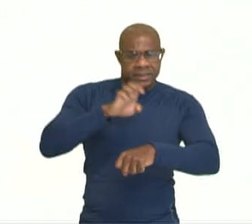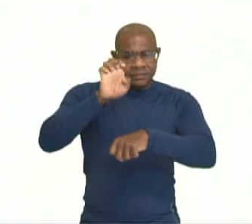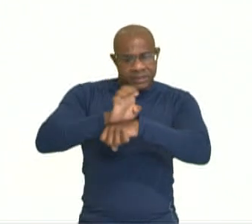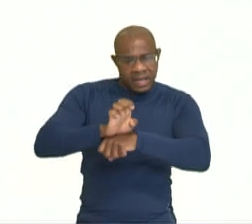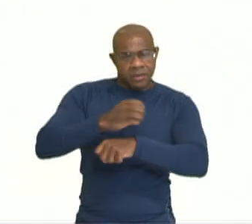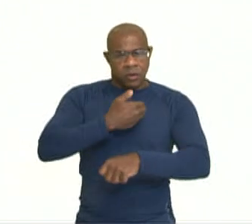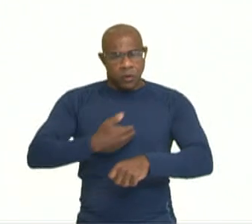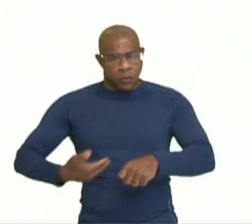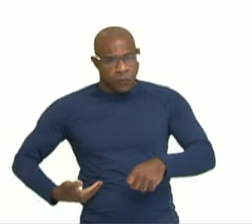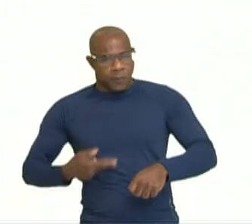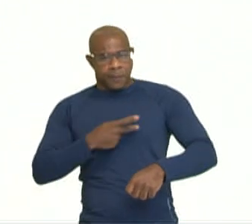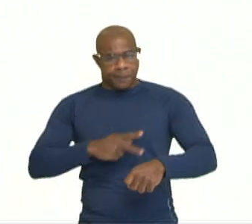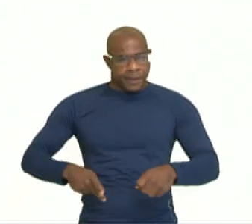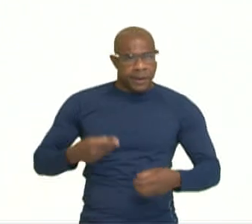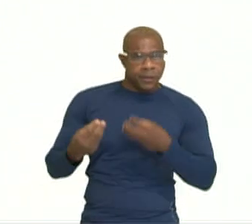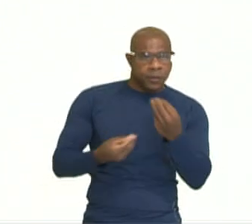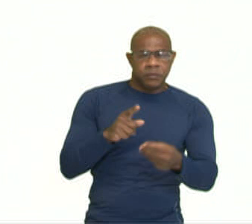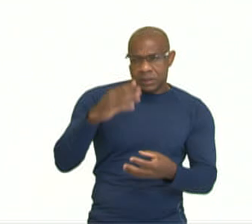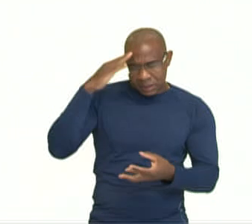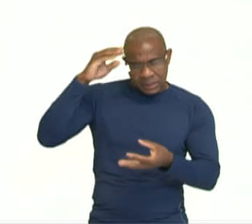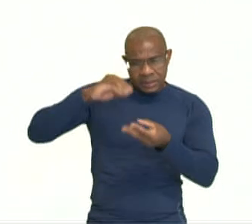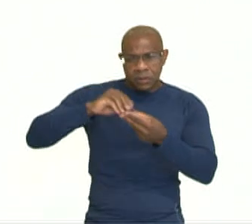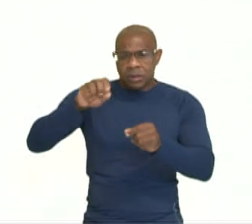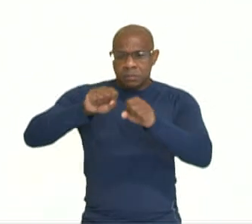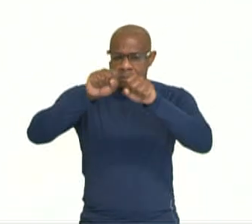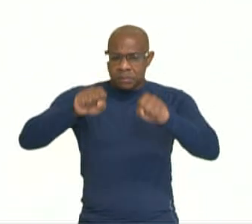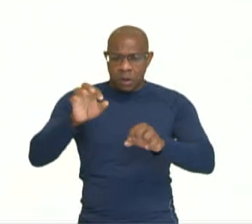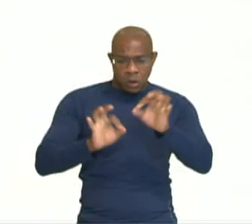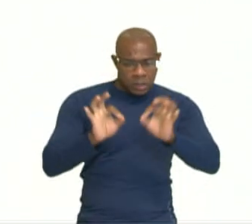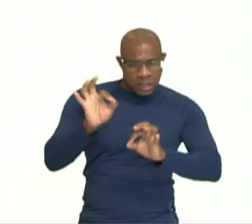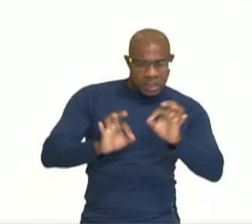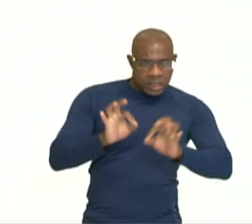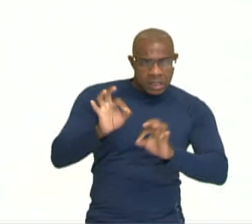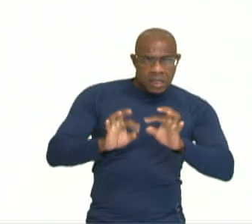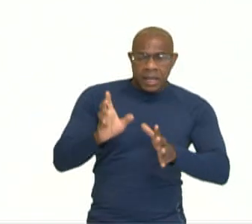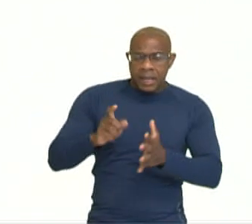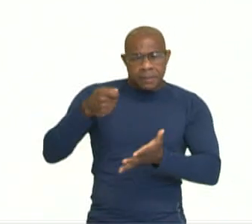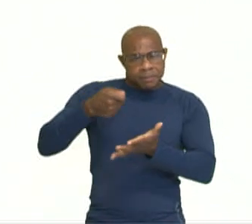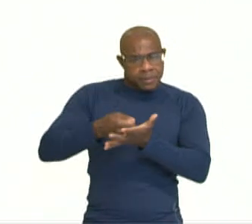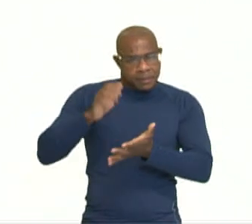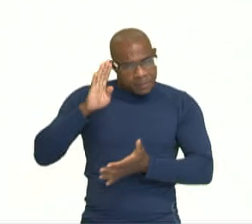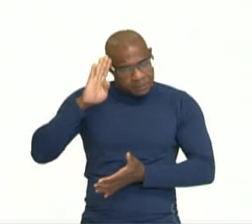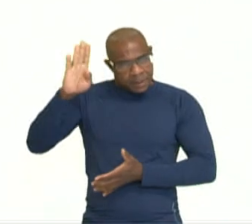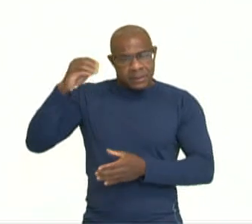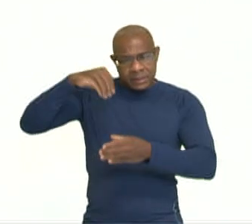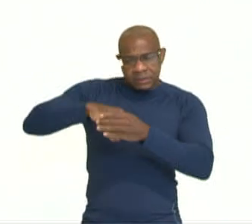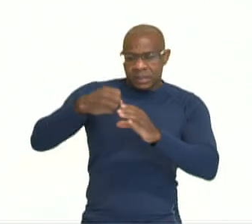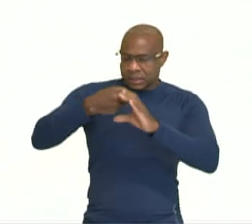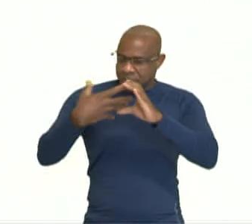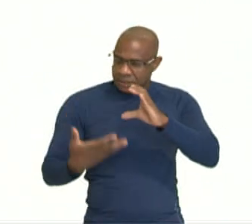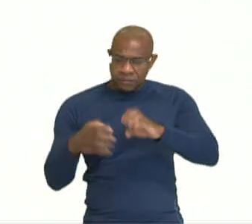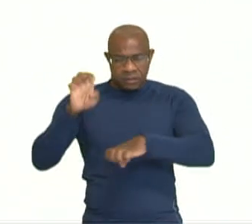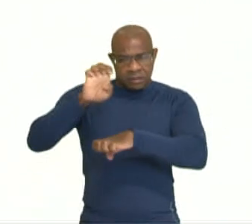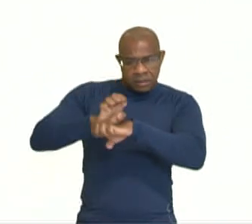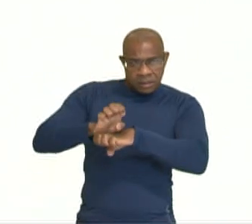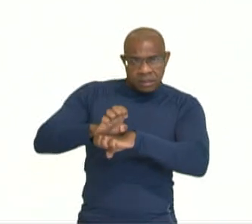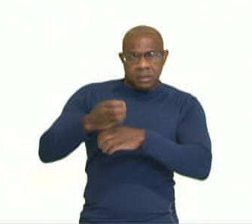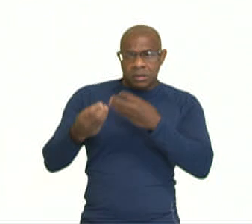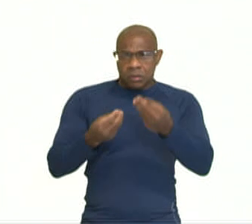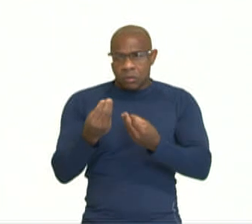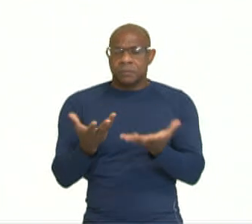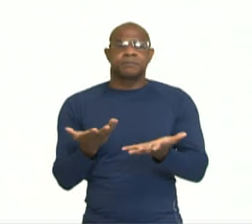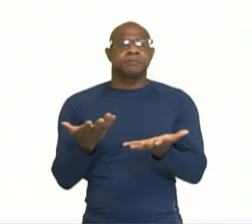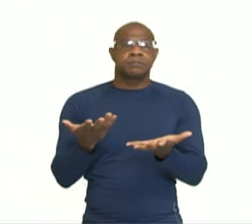governo, entendeu também que a sistematização e organização são autônomas dentro das características que o Estado se propõe a